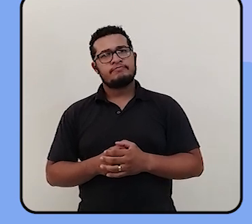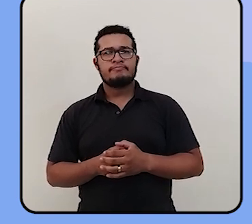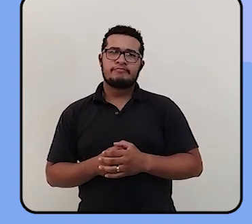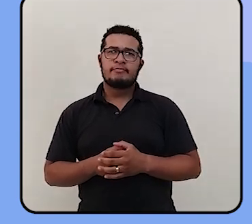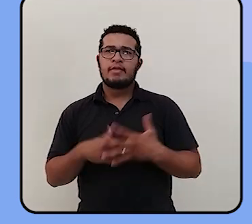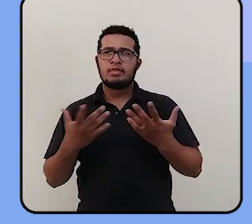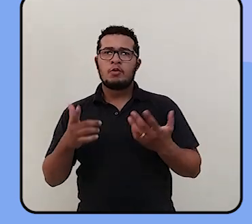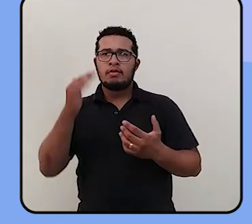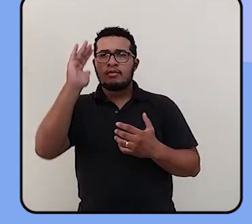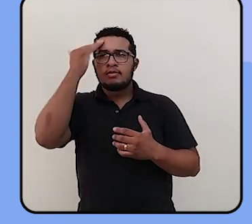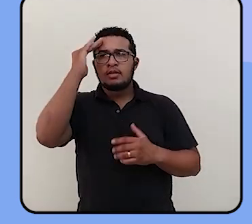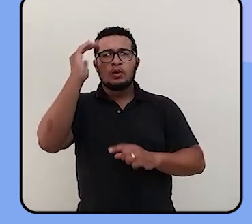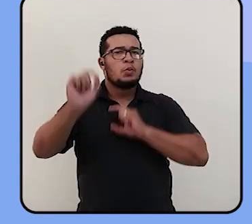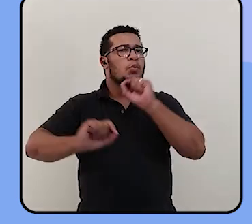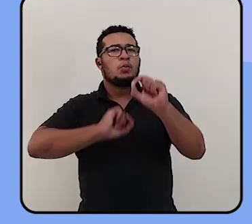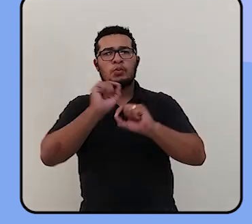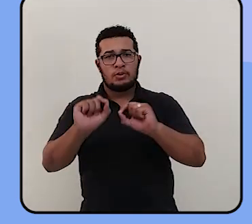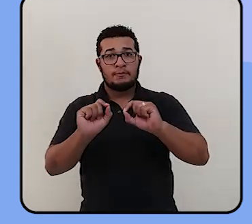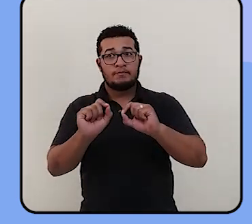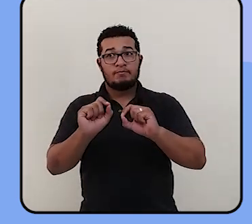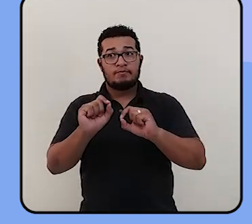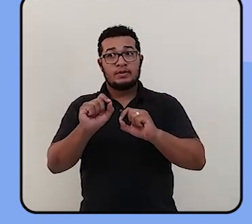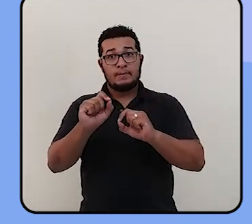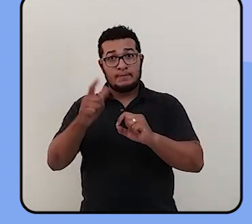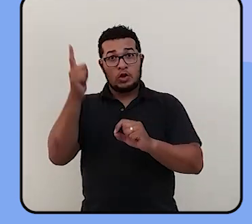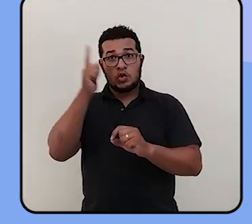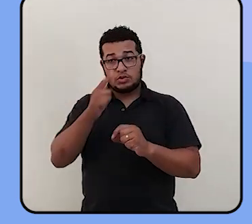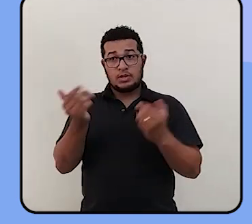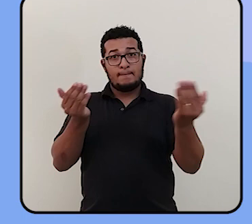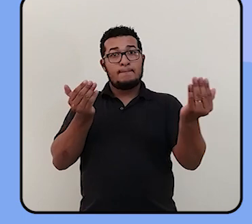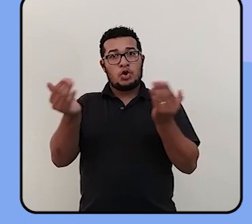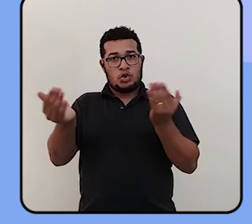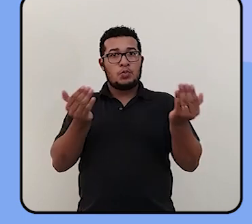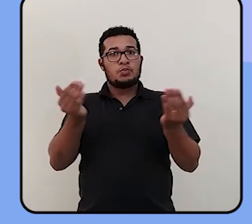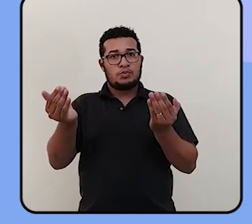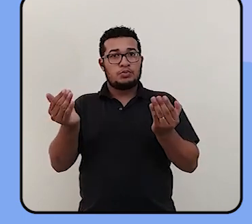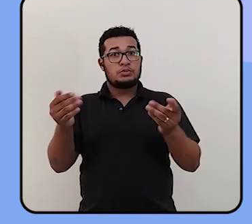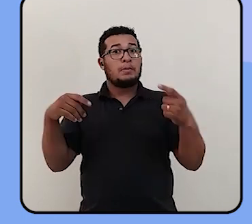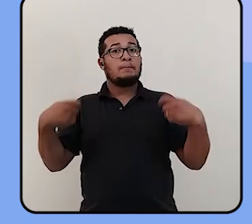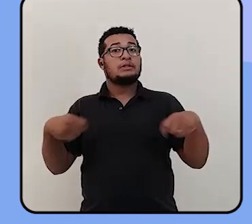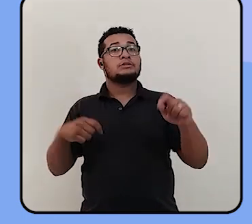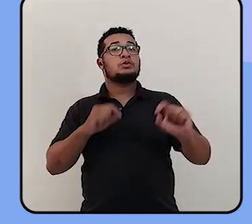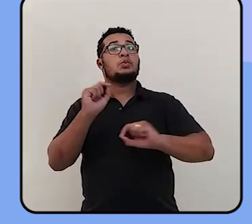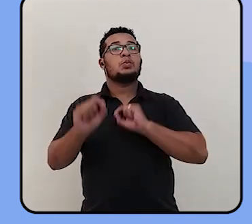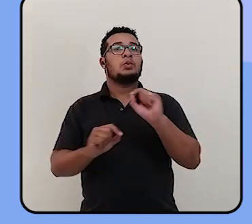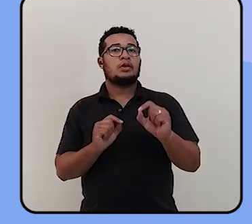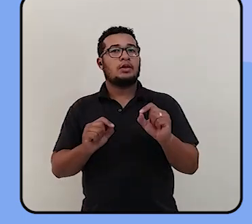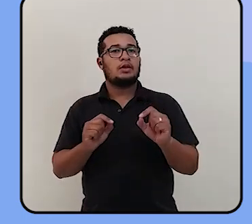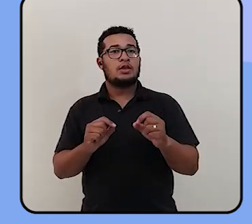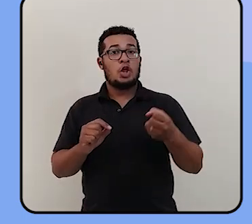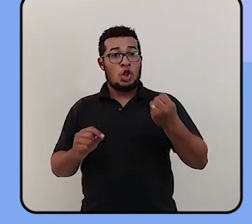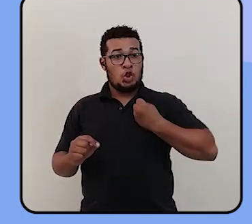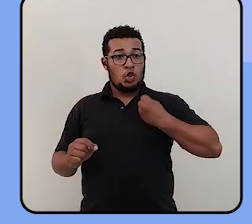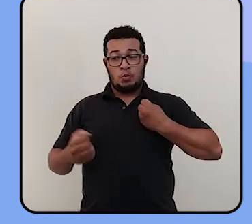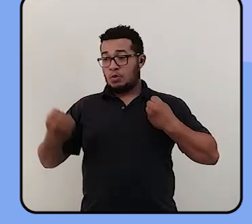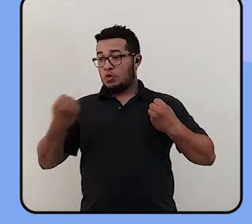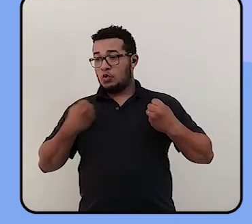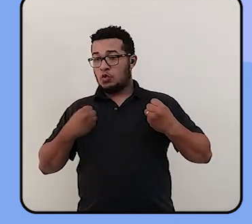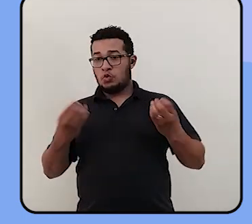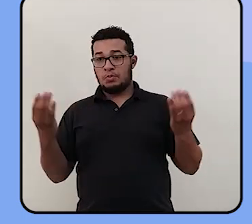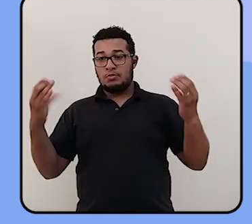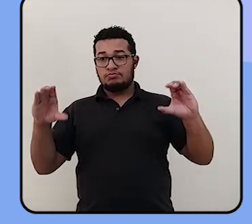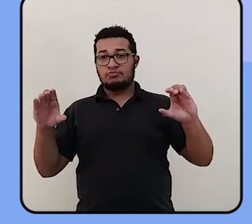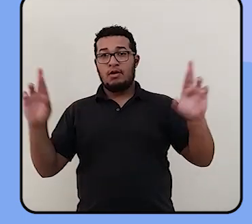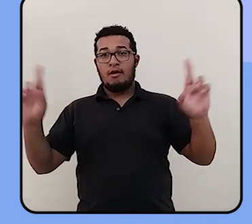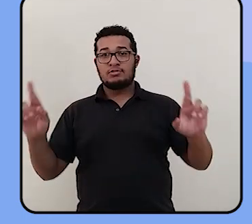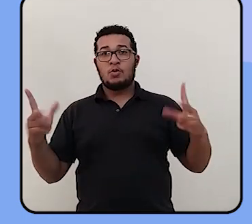que nós conseguimos, então, entender com isso? Que para haver uma proporção, você tem que ter uma